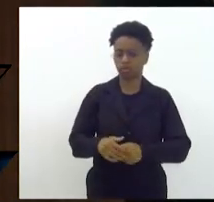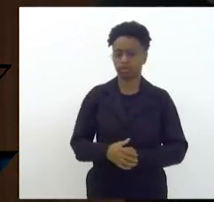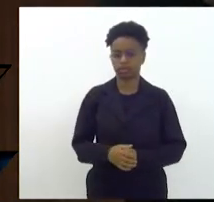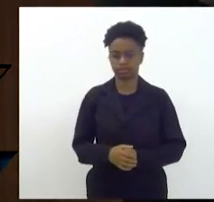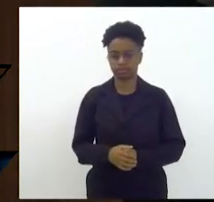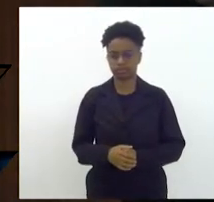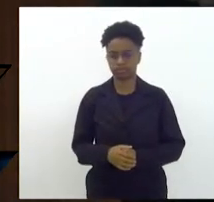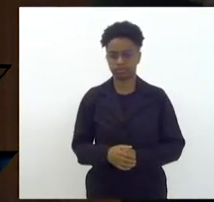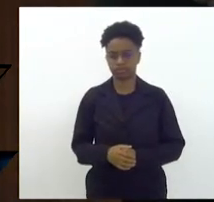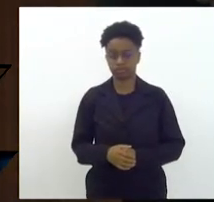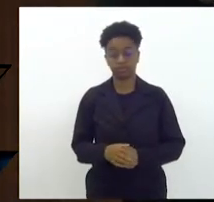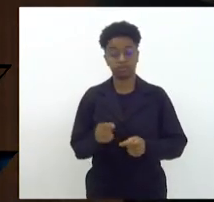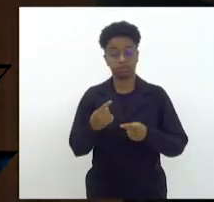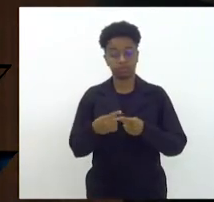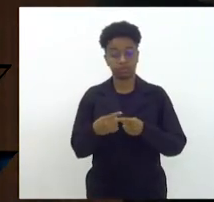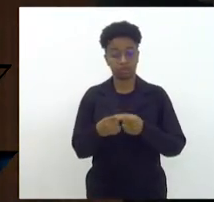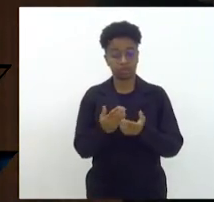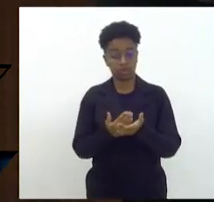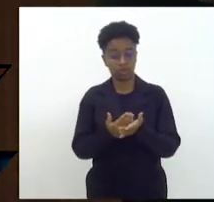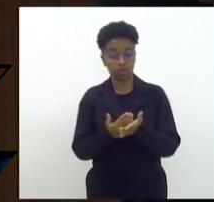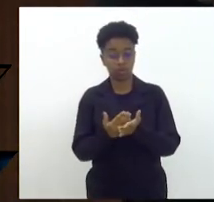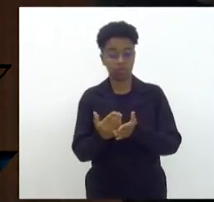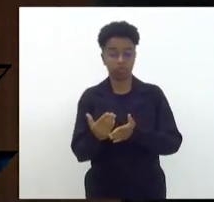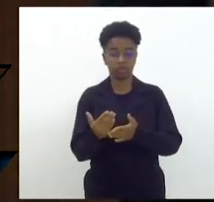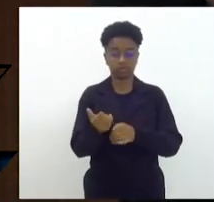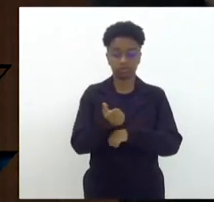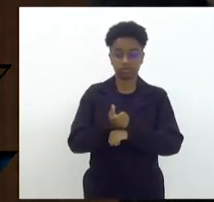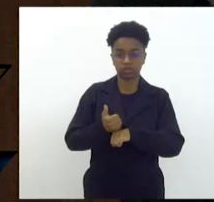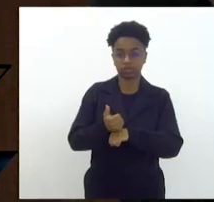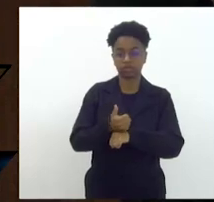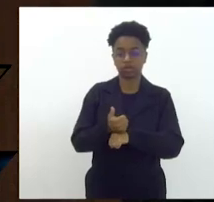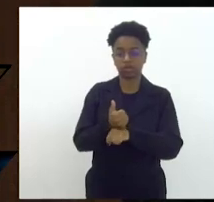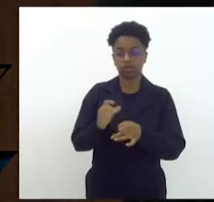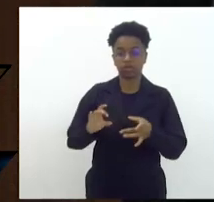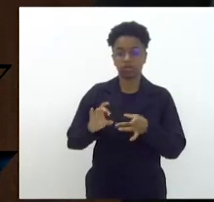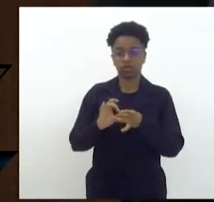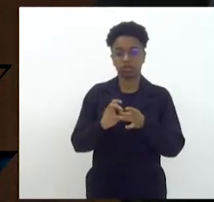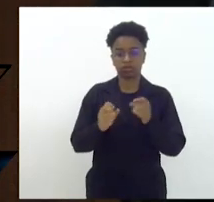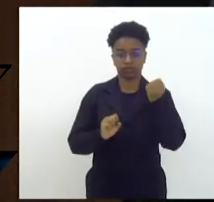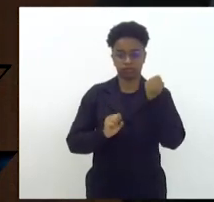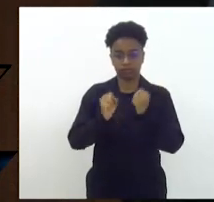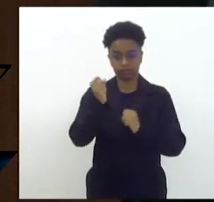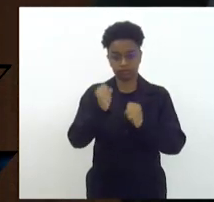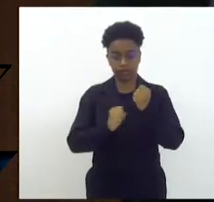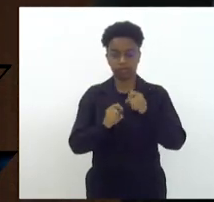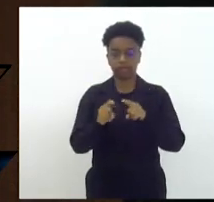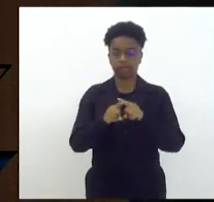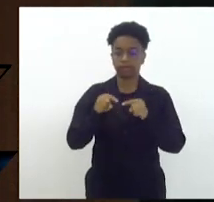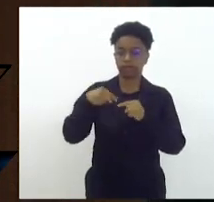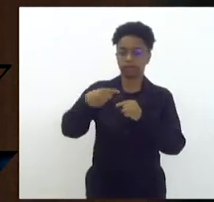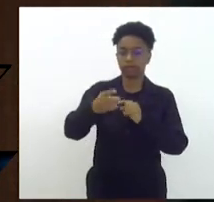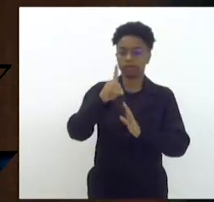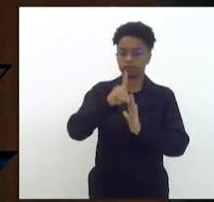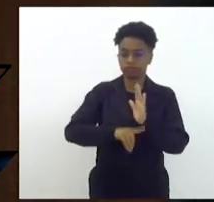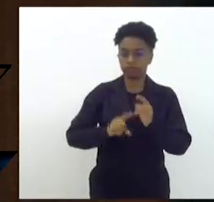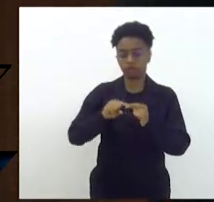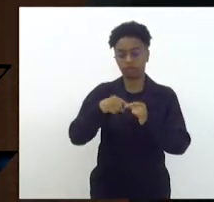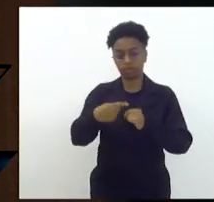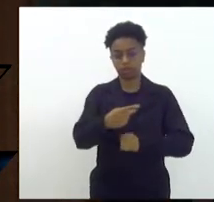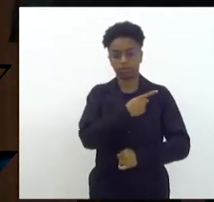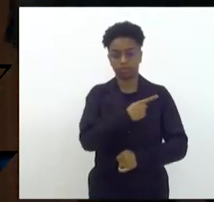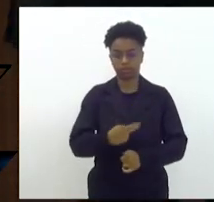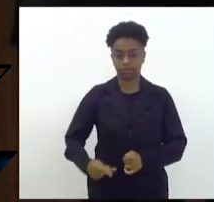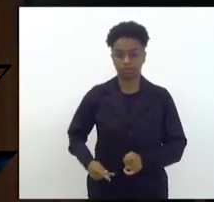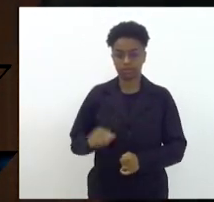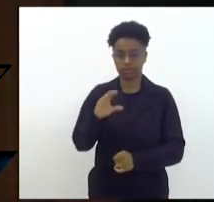que começou a sua carreira na companhia cirúrgica Nacional se tornou diretor e depois presidente da